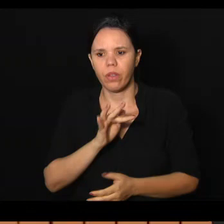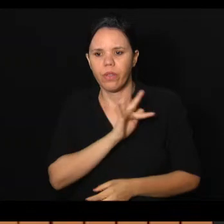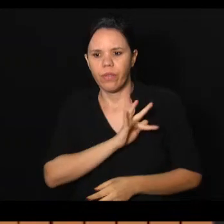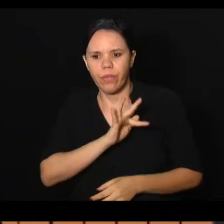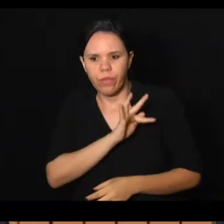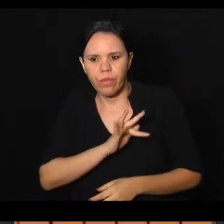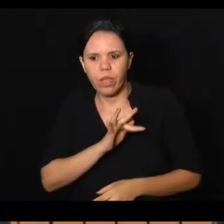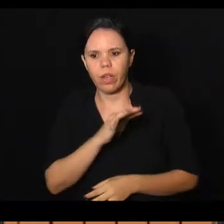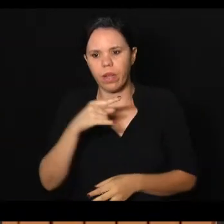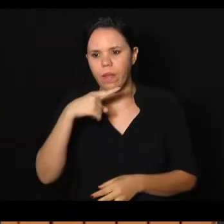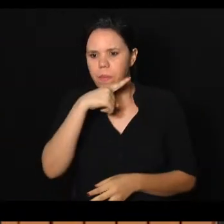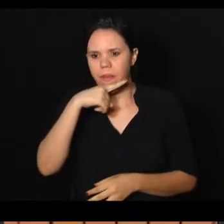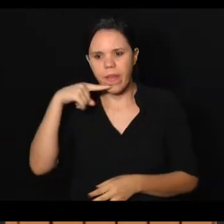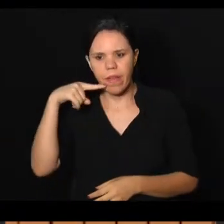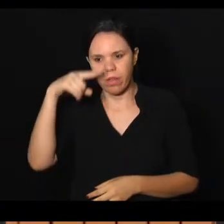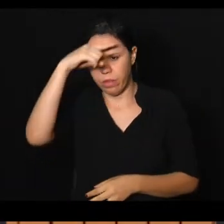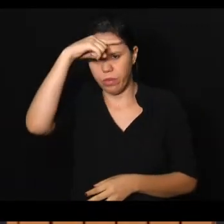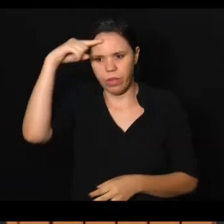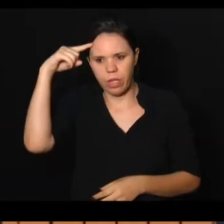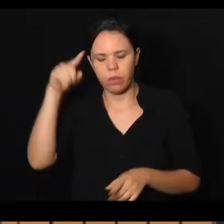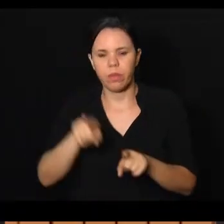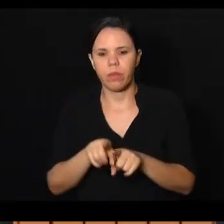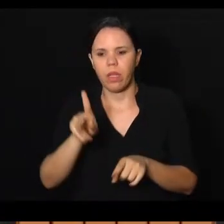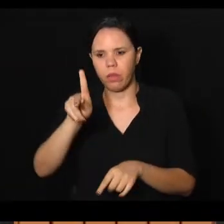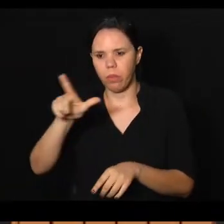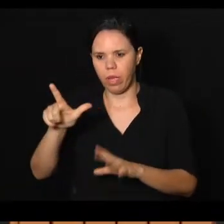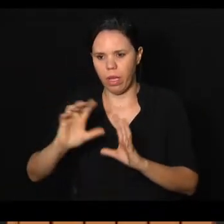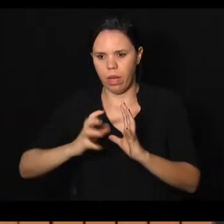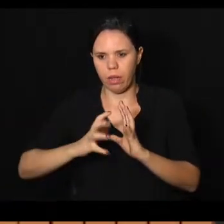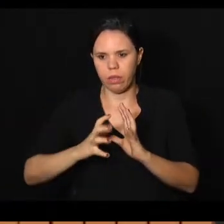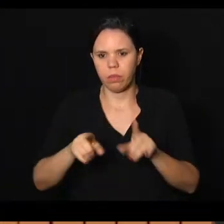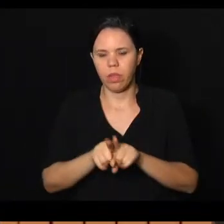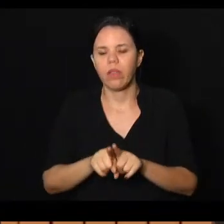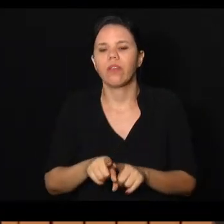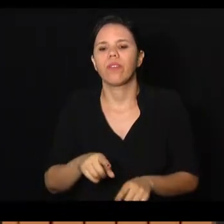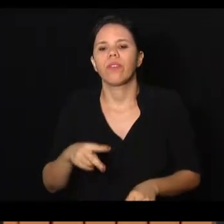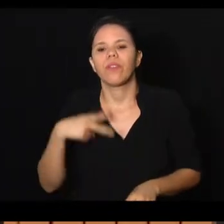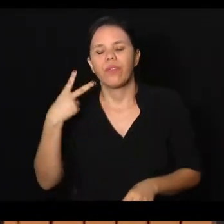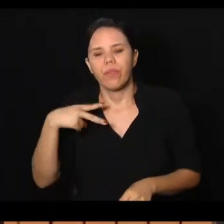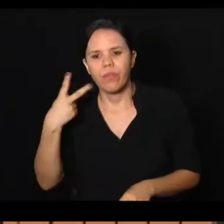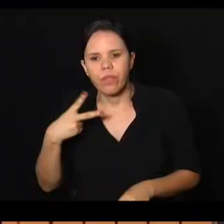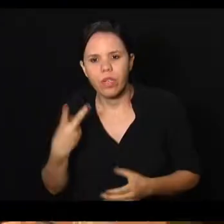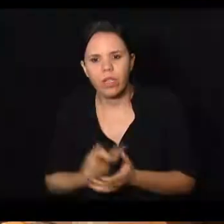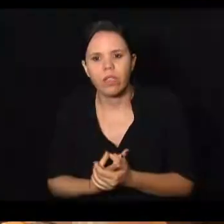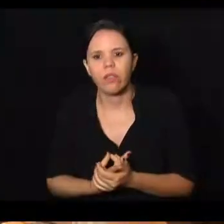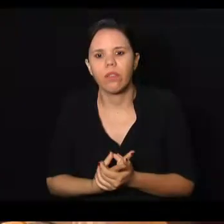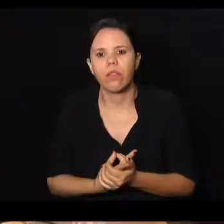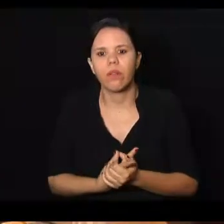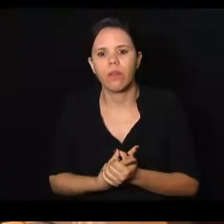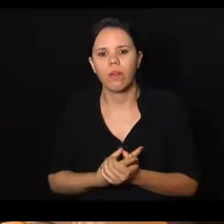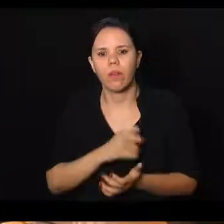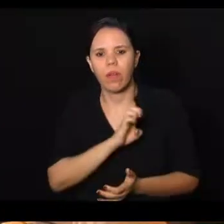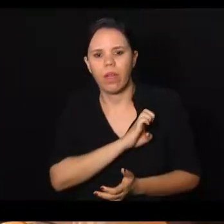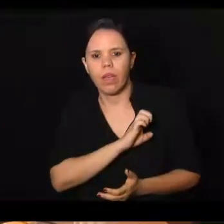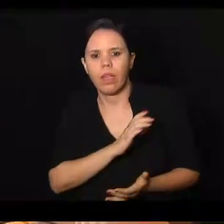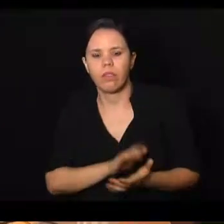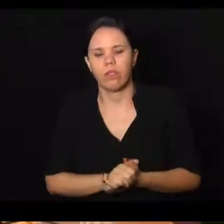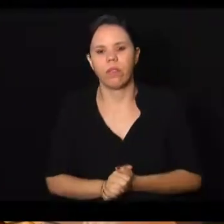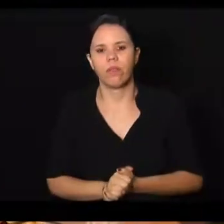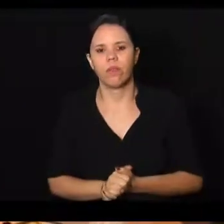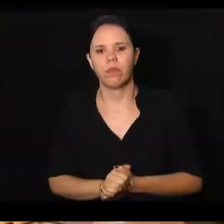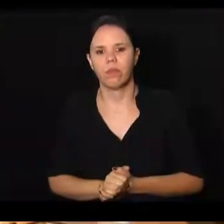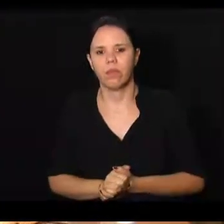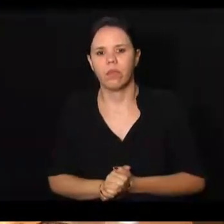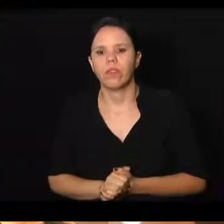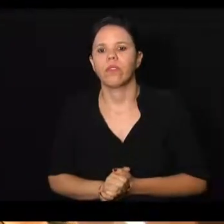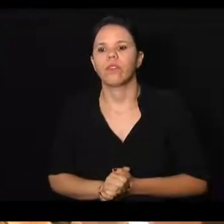meu partido, do PL, o vereador Edson Ribeiro, que é o vereador do PSL, o vereador